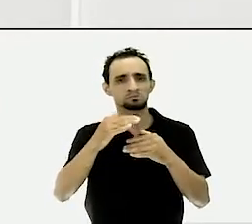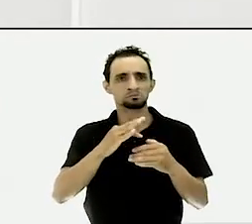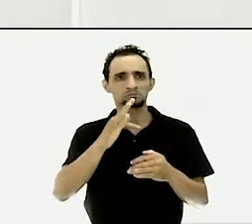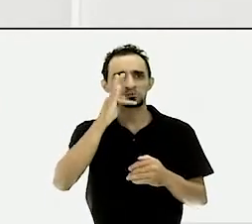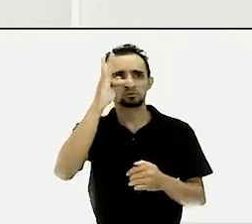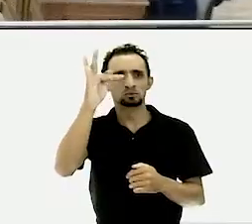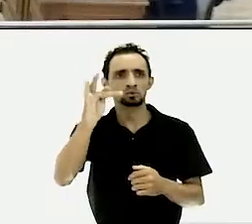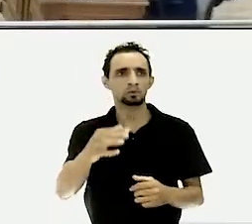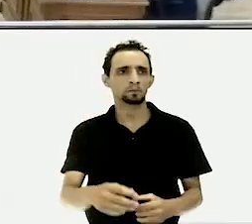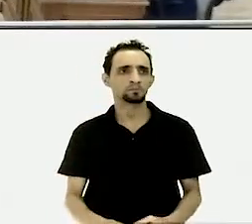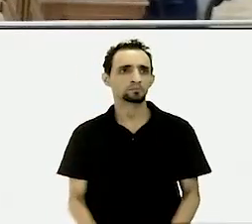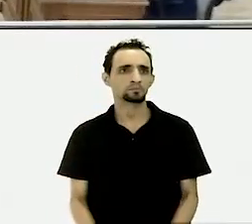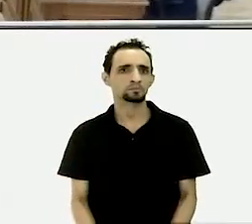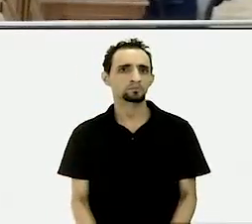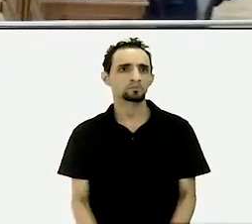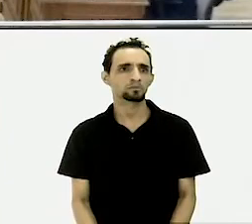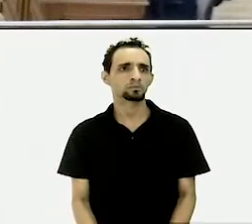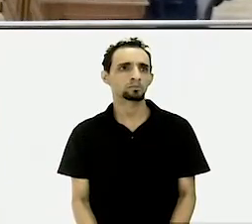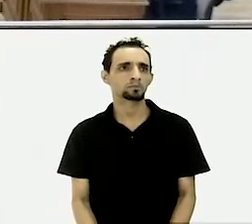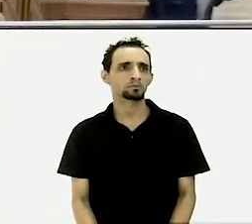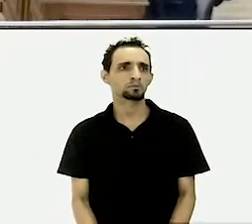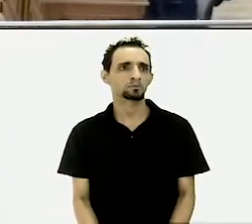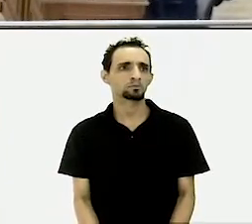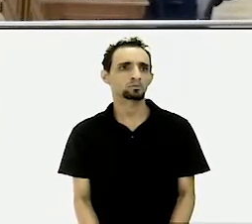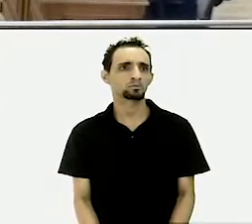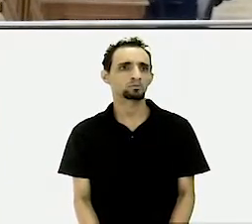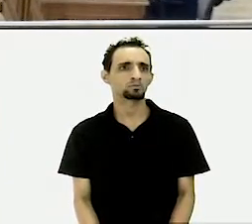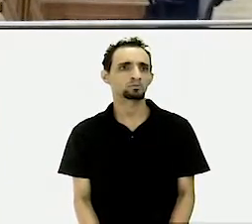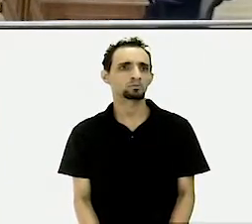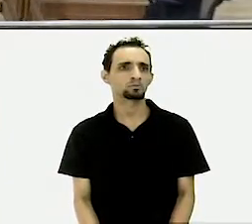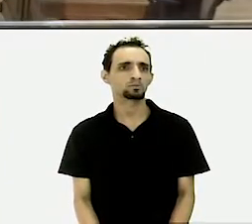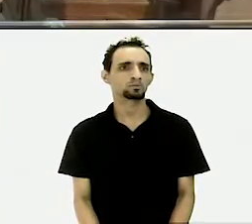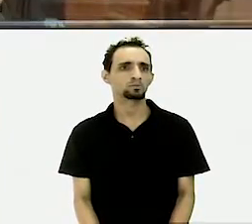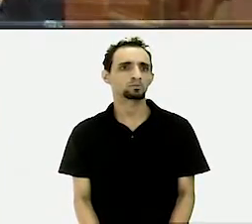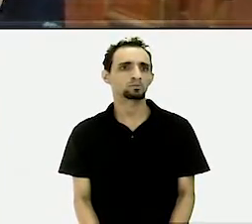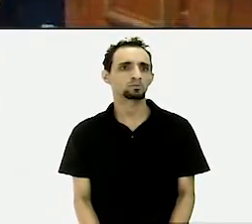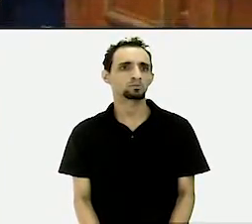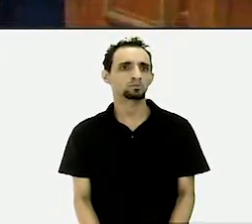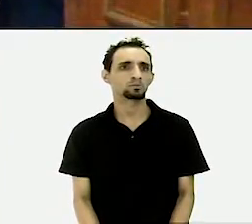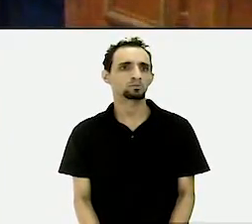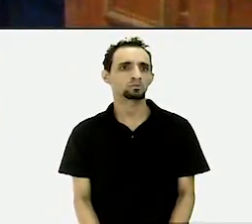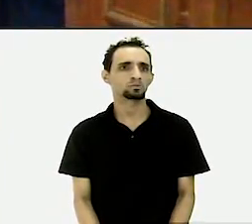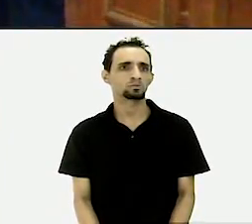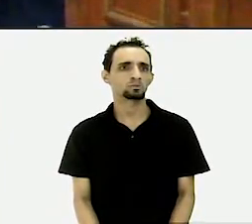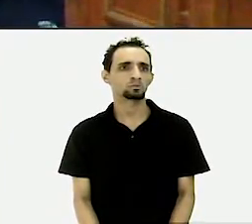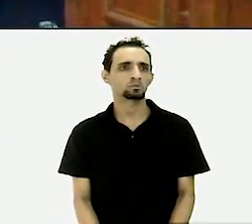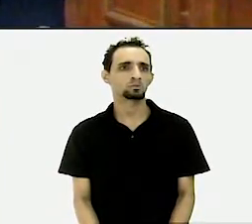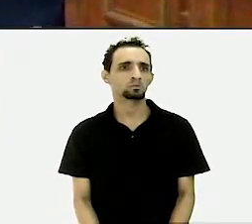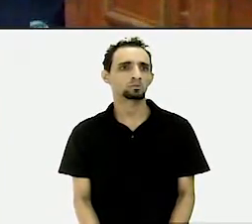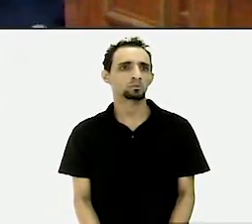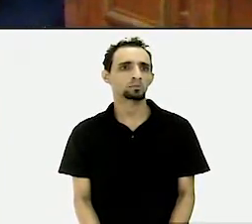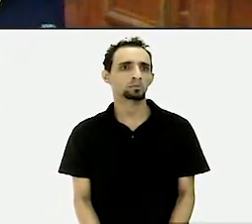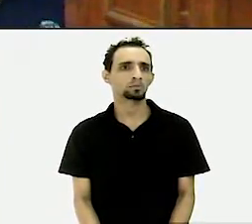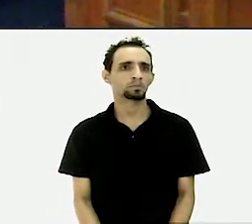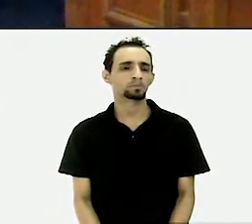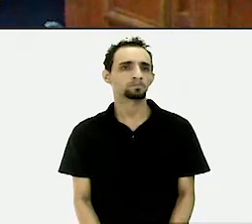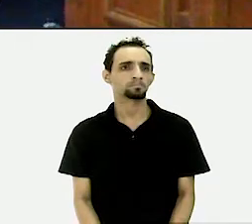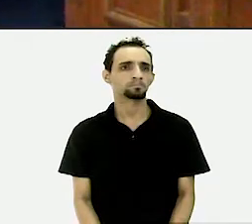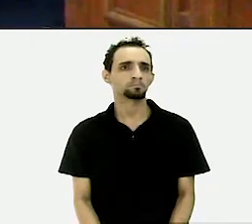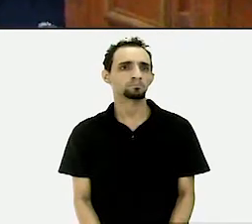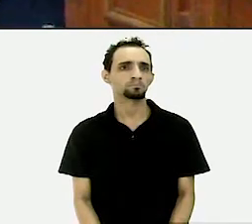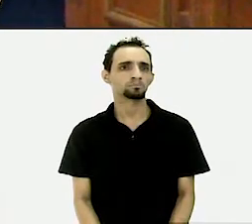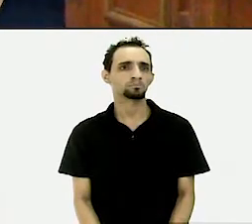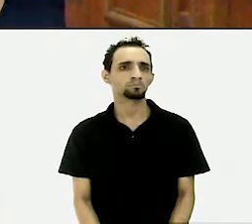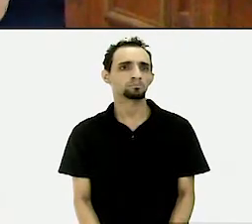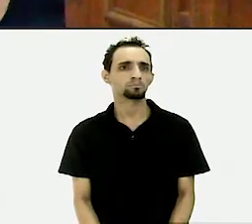que ali a região, ela chegou a ter até projetado, tinha um projeto lá onde ia ter a casa do artesão mais